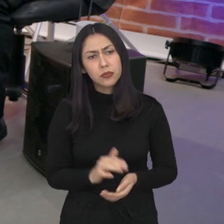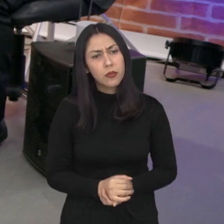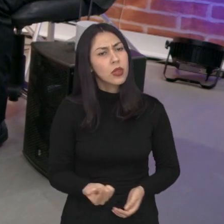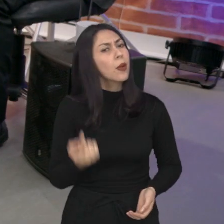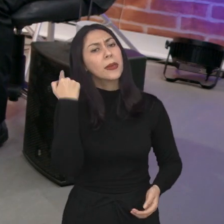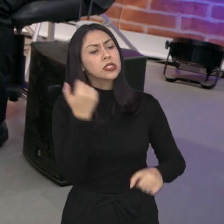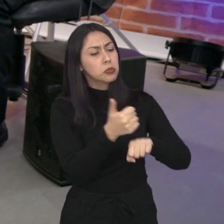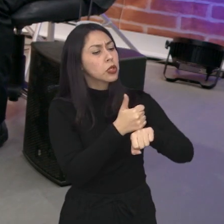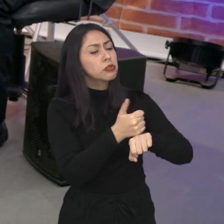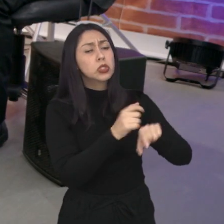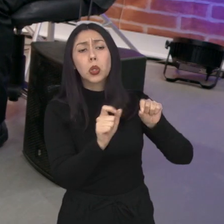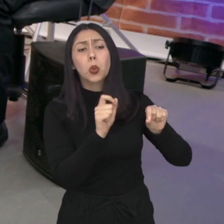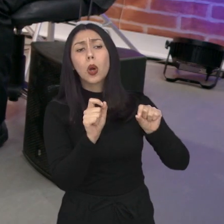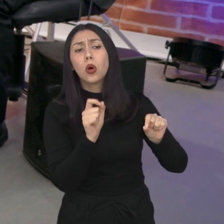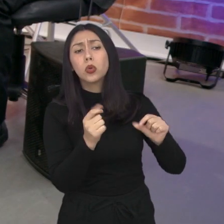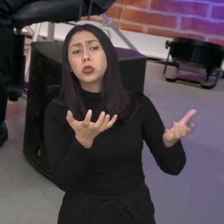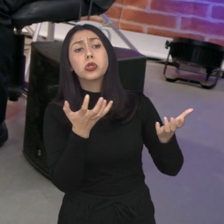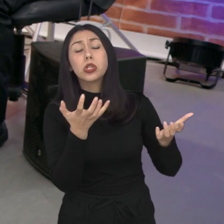de profissão?